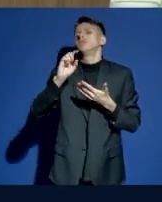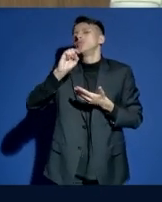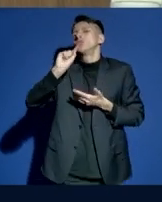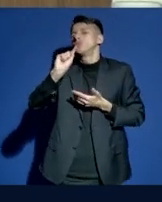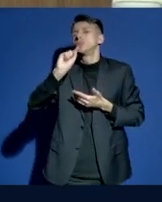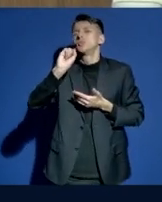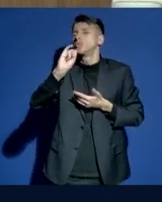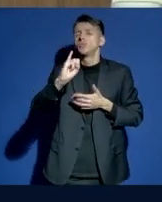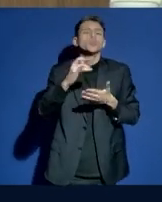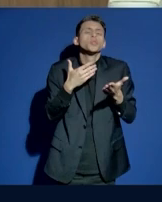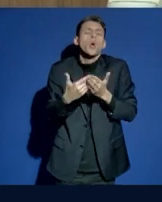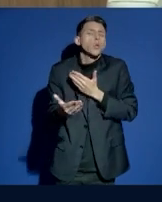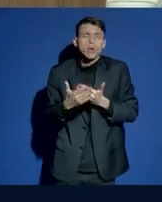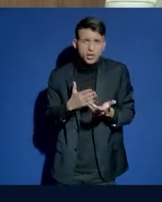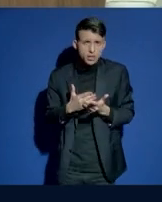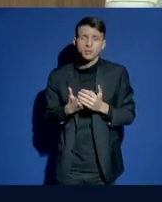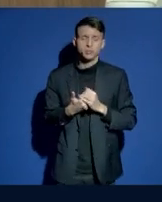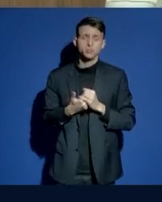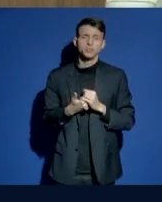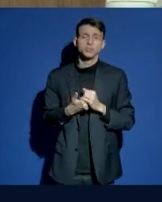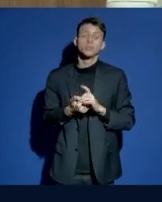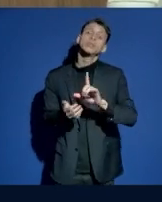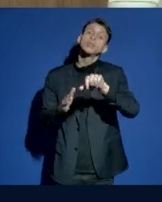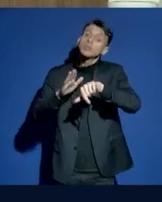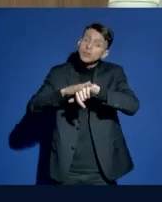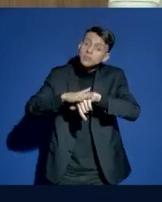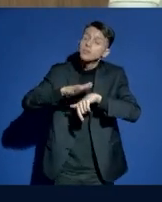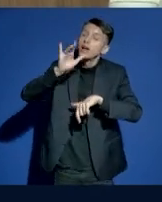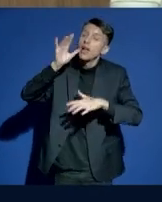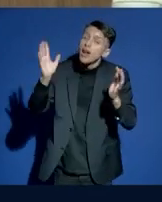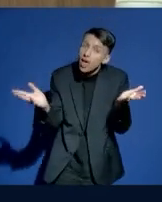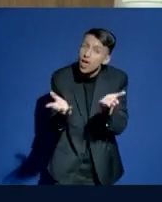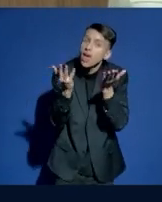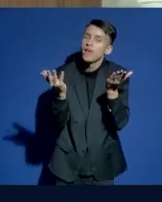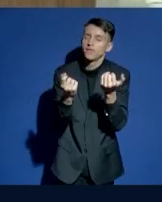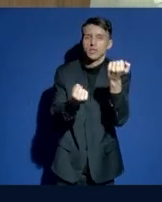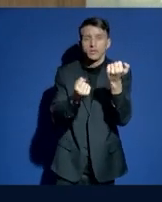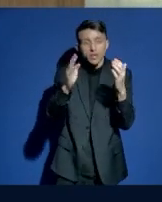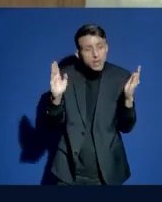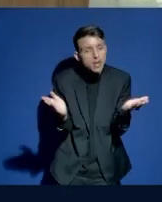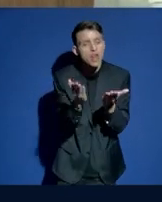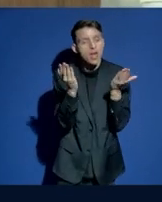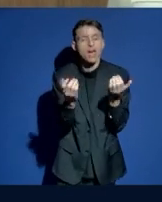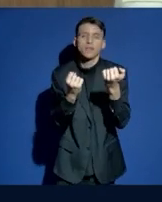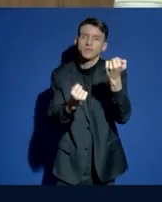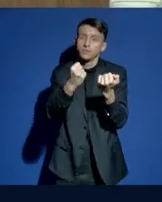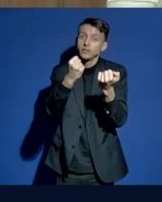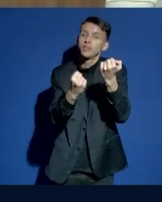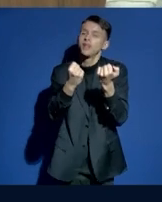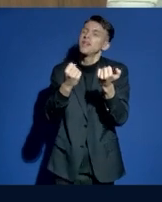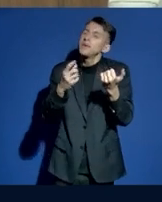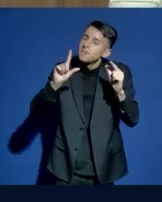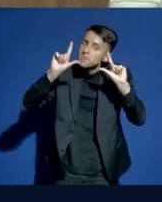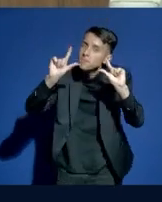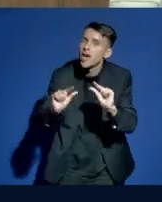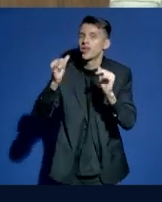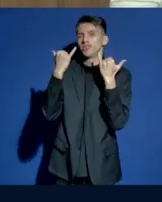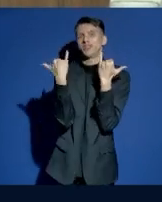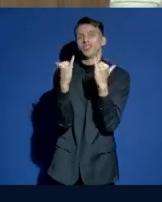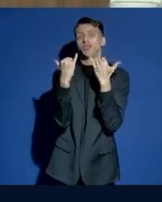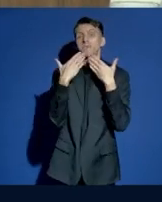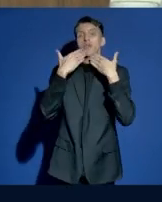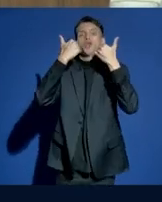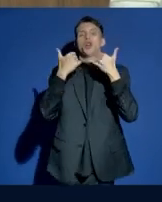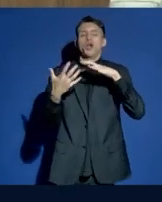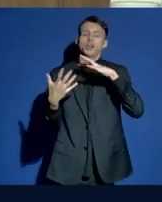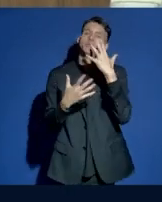no motor a combustão quanto mais leve for o veículo menos energia ele vai precisar melhor ele